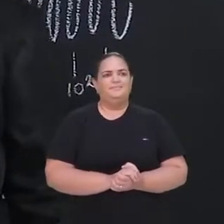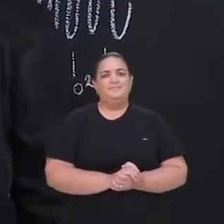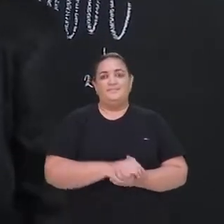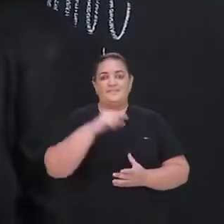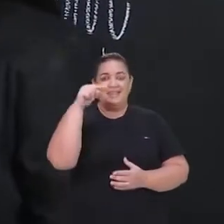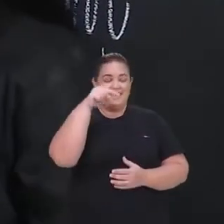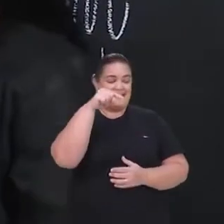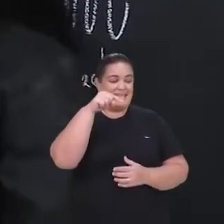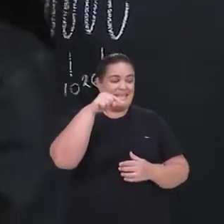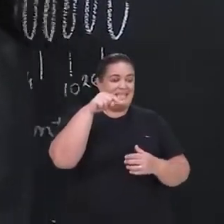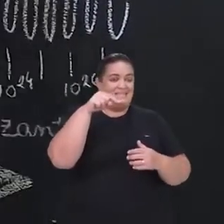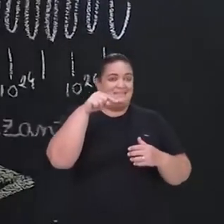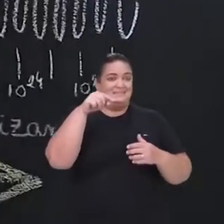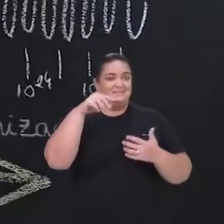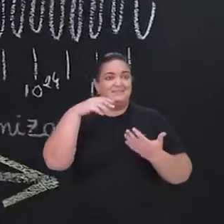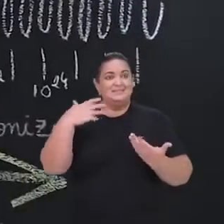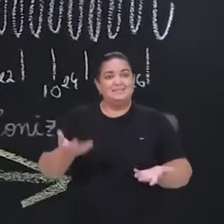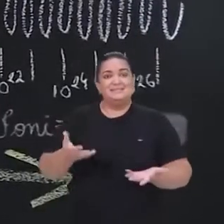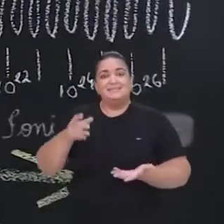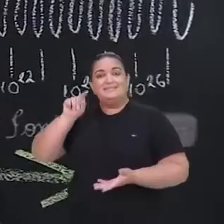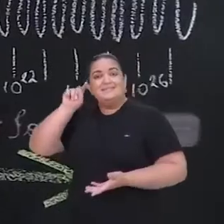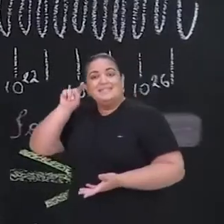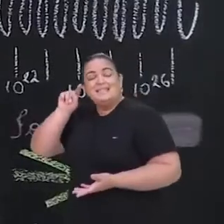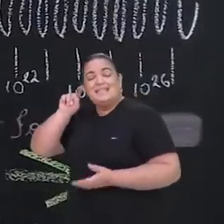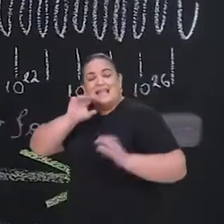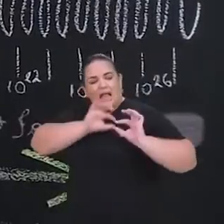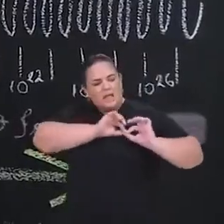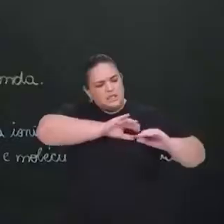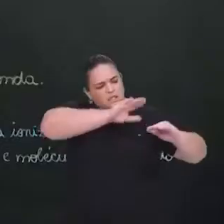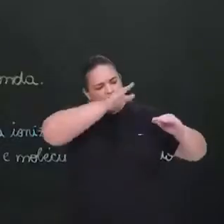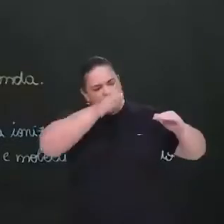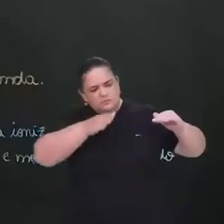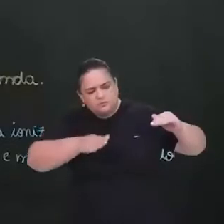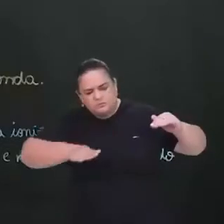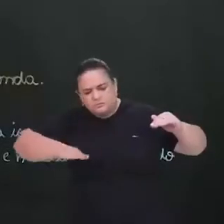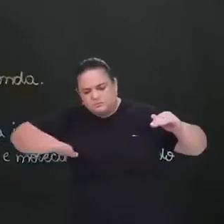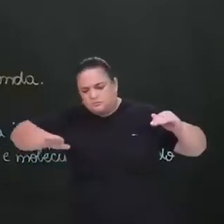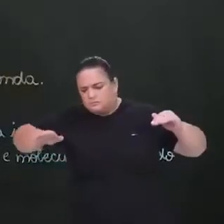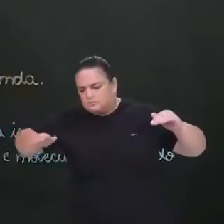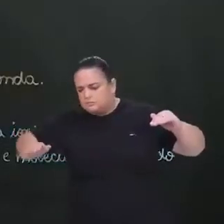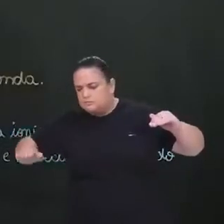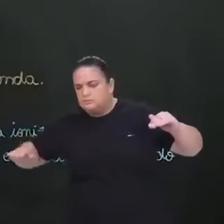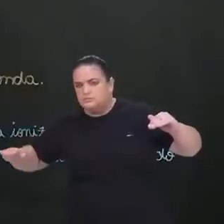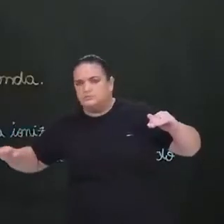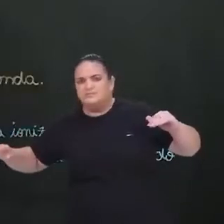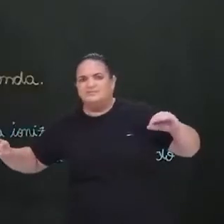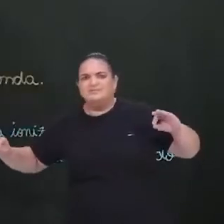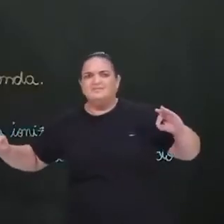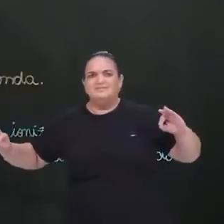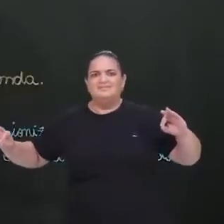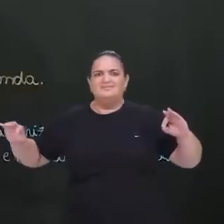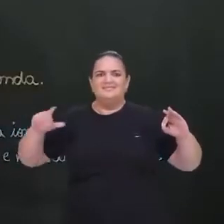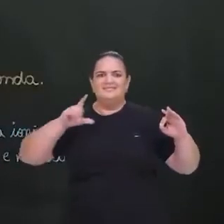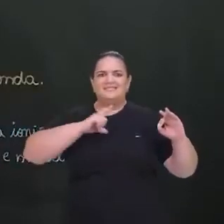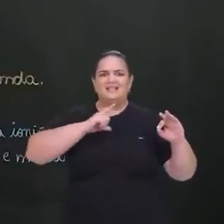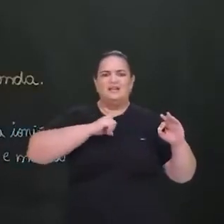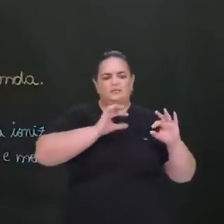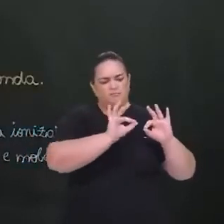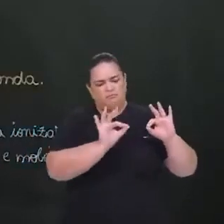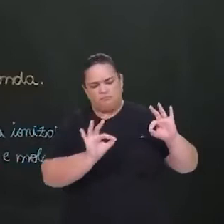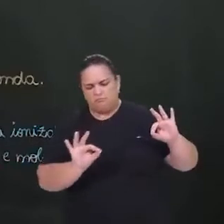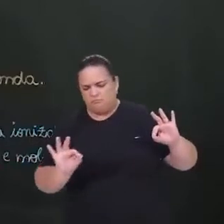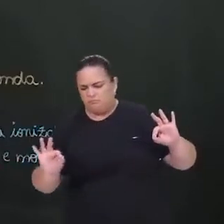seres? As radiações ondas, as que têm aí uma baixa frequência, ondas